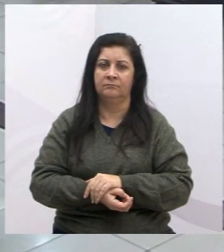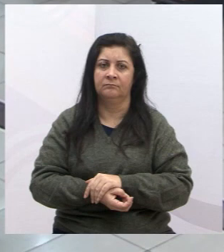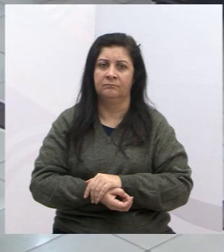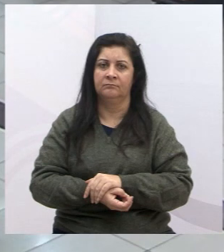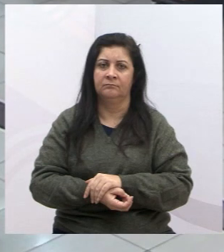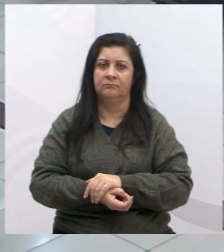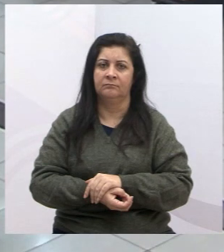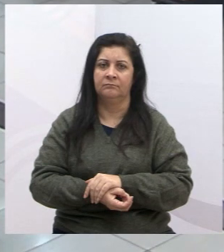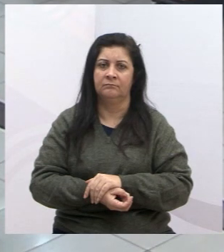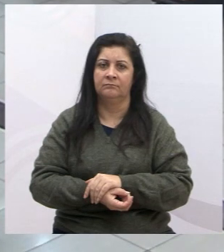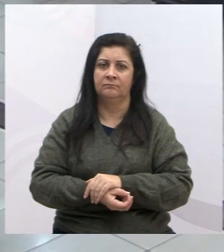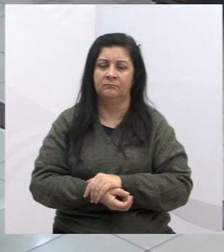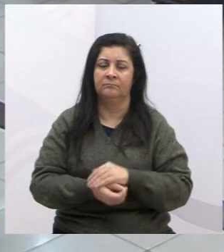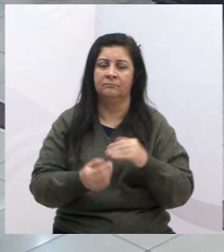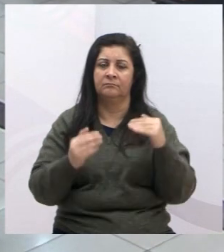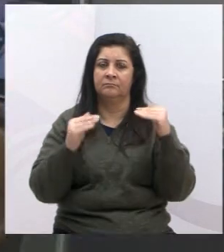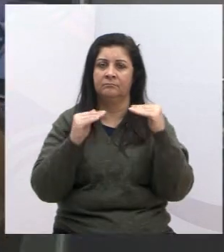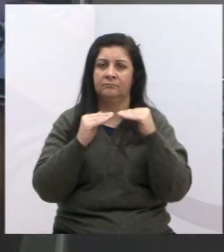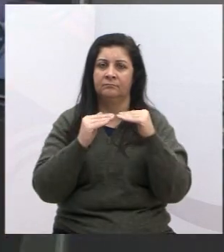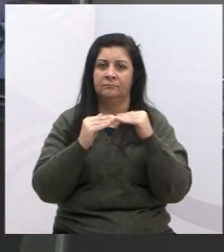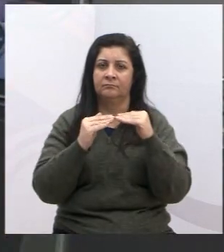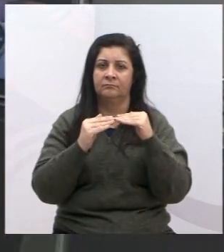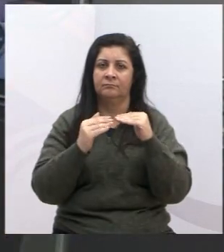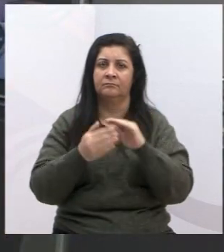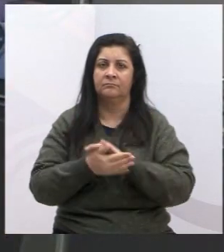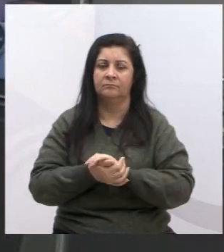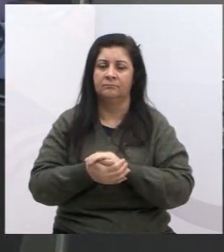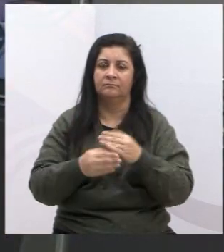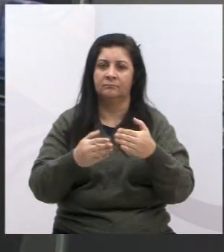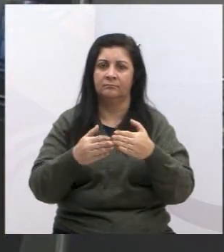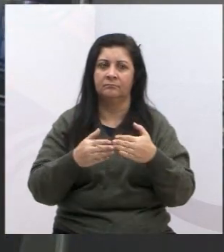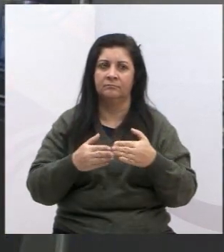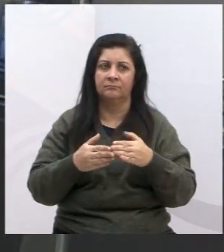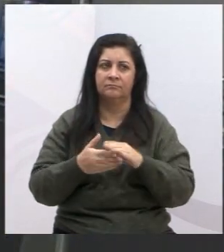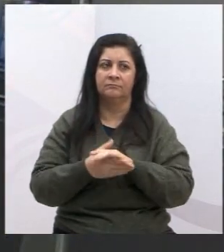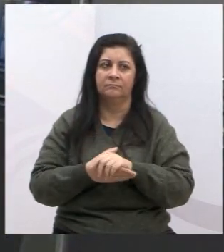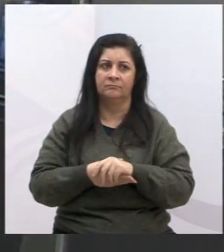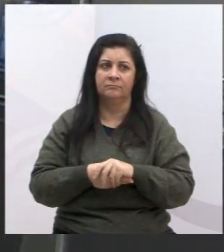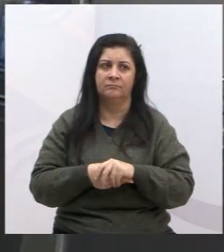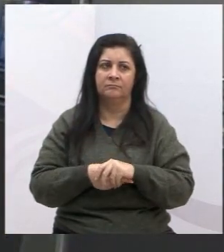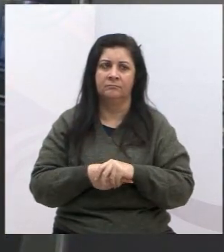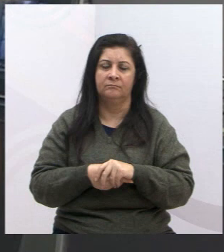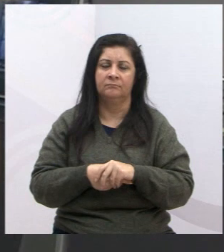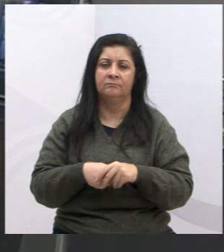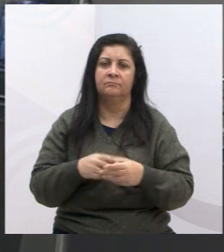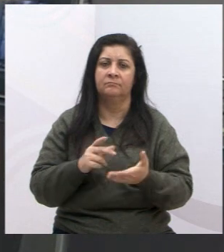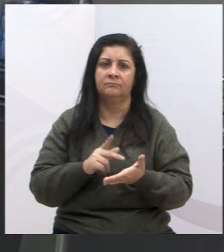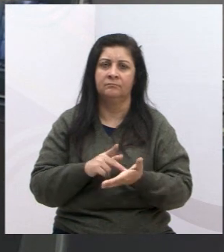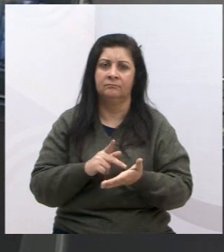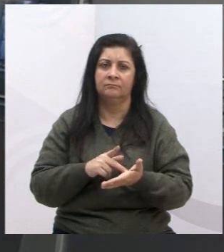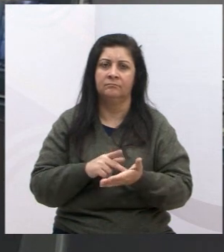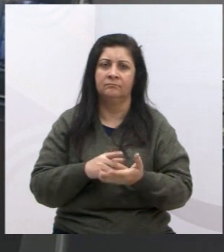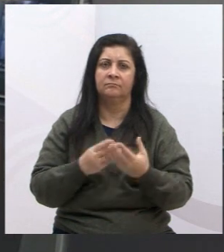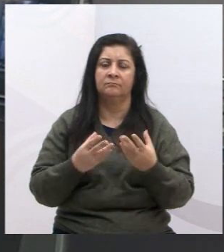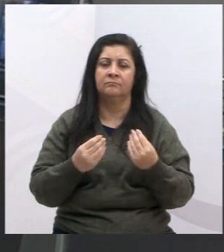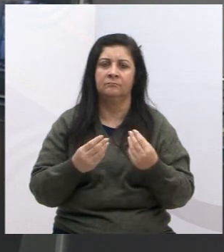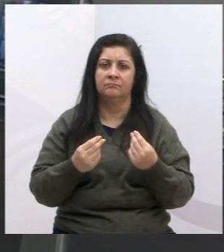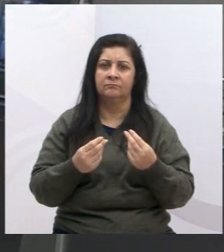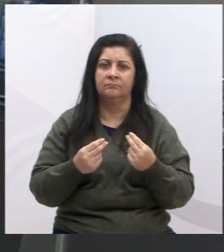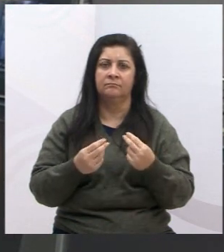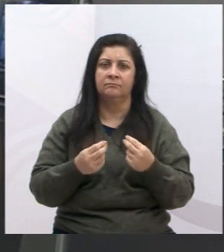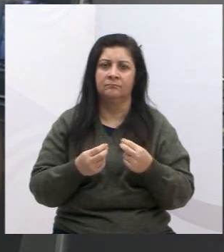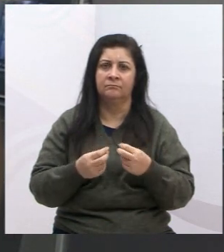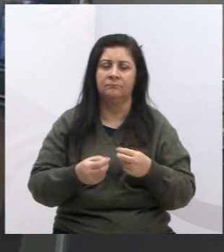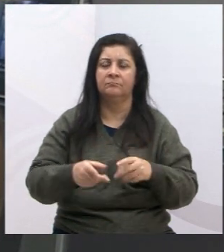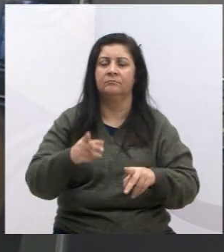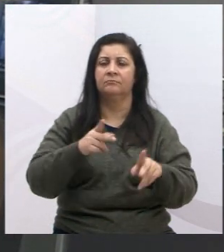aqui, favoravelmente a esse pedido do vereador Valmir. Foi uma solicitação que realmente, Valmir, muitos moradores mesmo nos